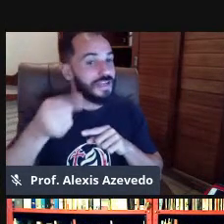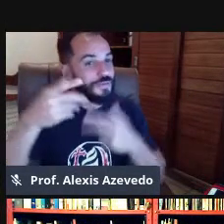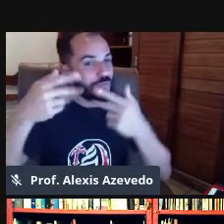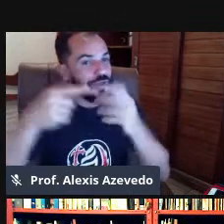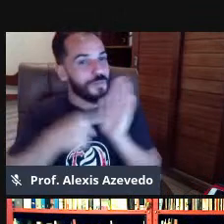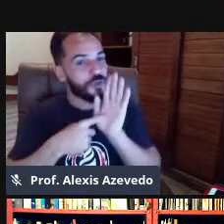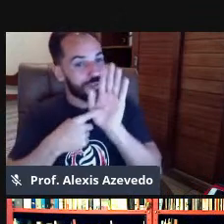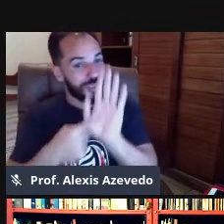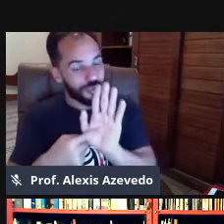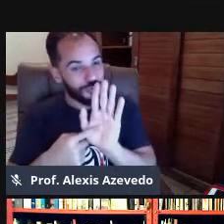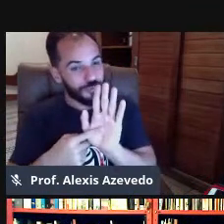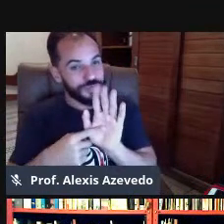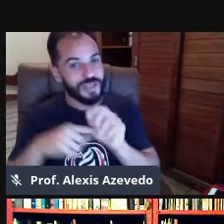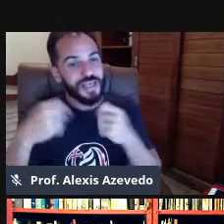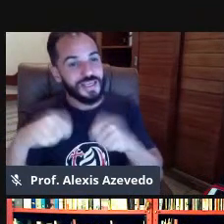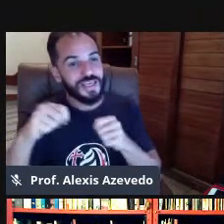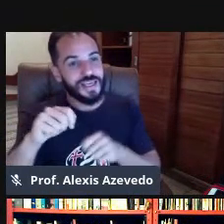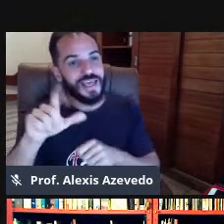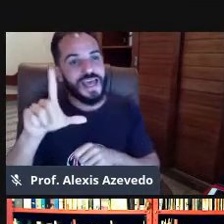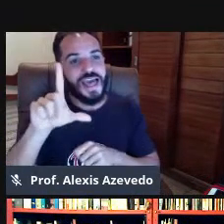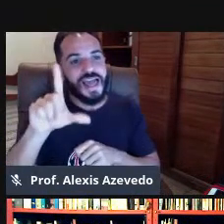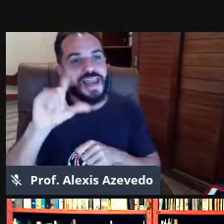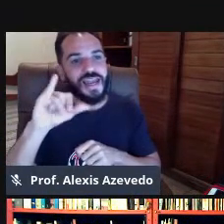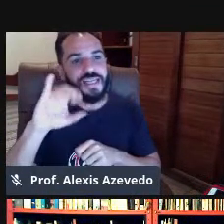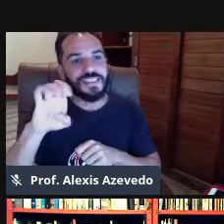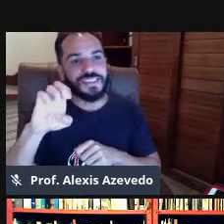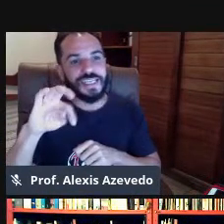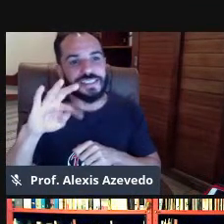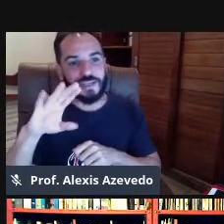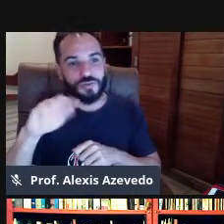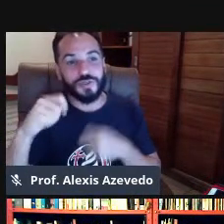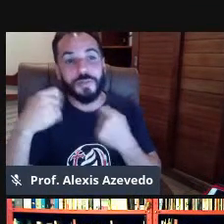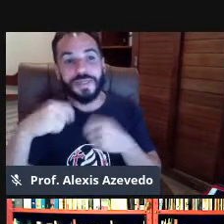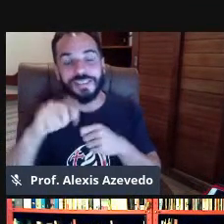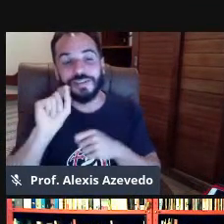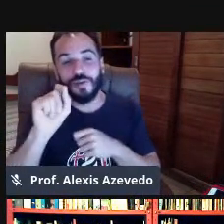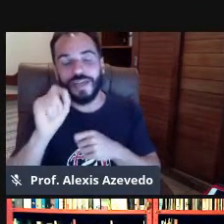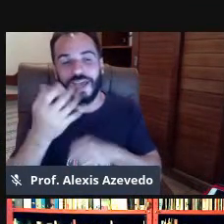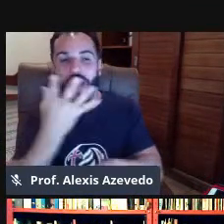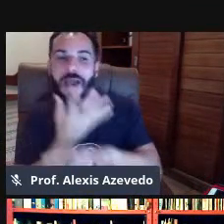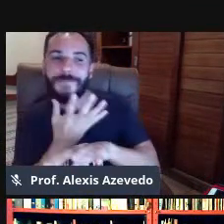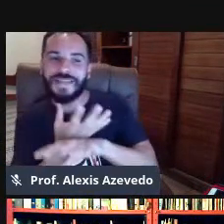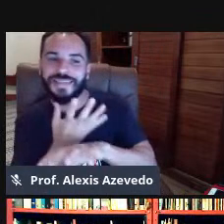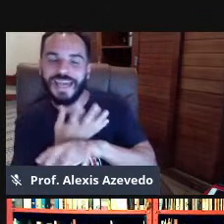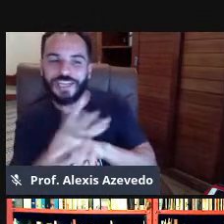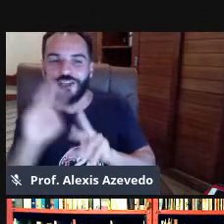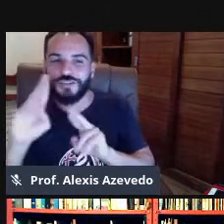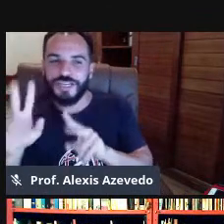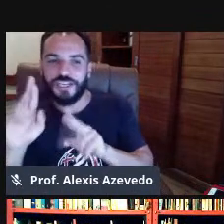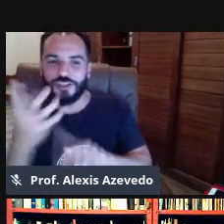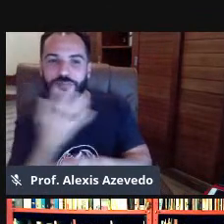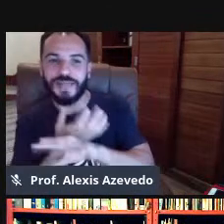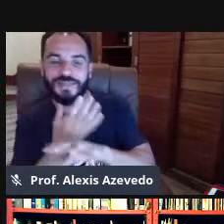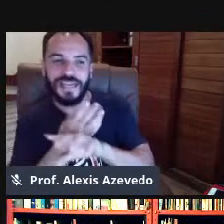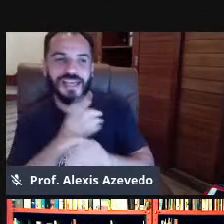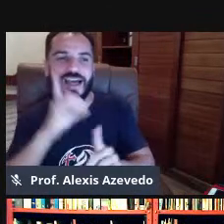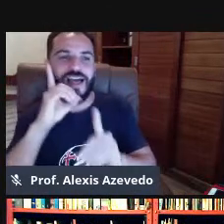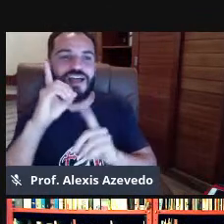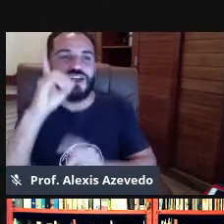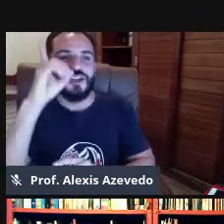esses componentes curriculares, que é a prática de formação docente, a atividade acadêmica, científica e culturais e o estágio